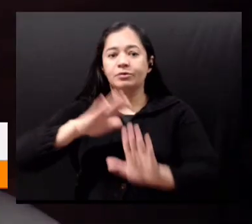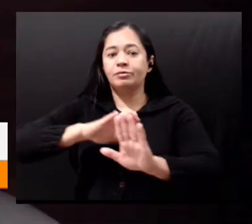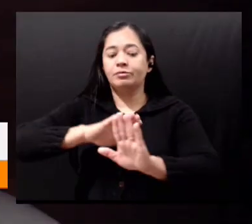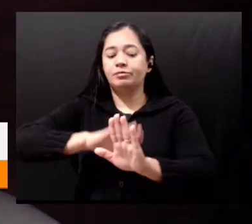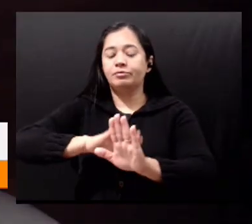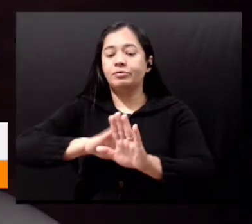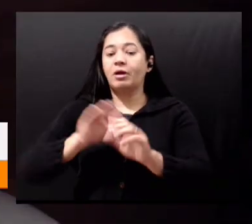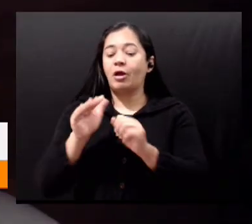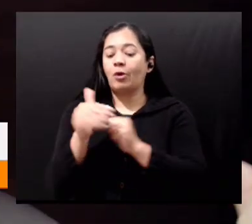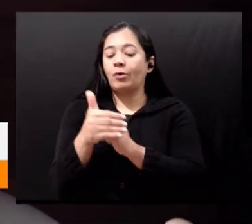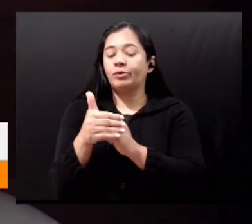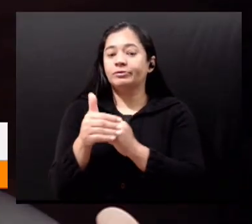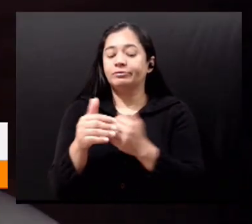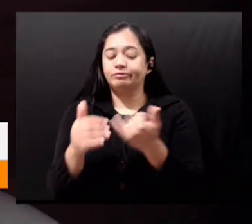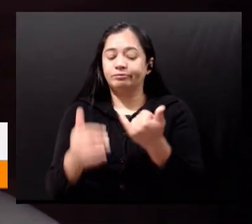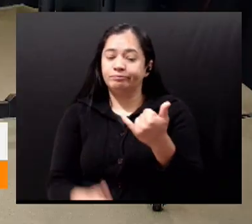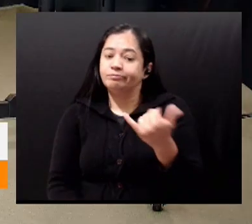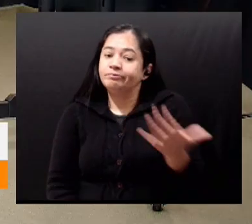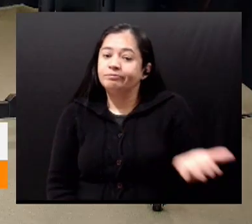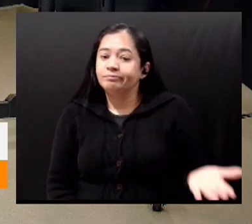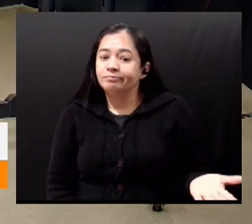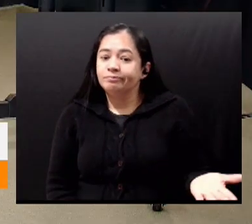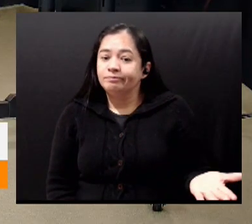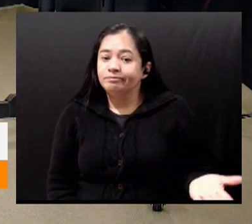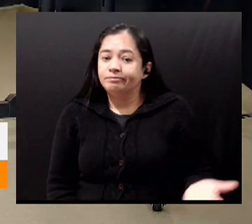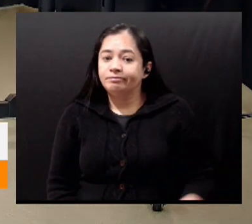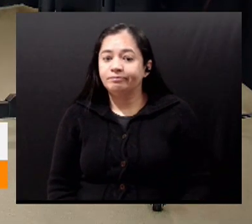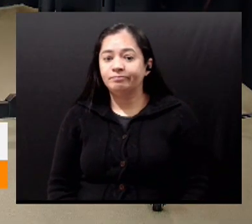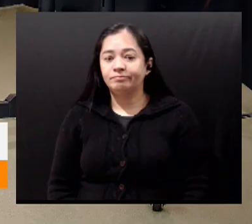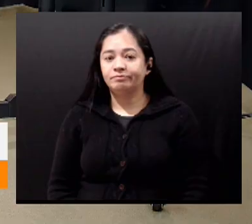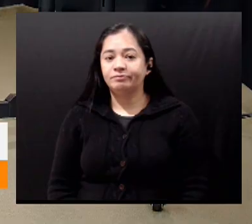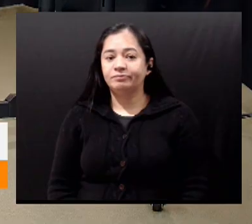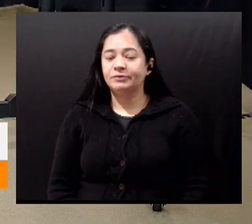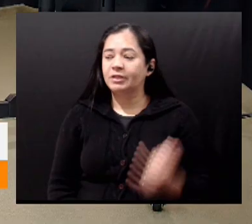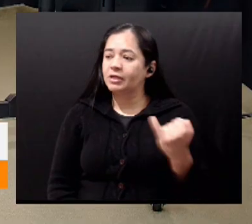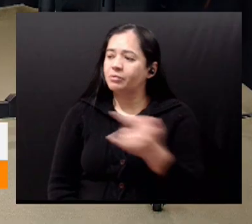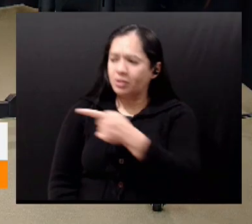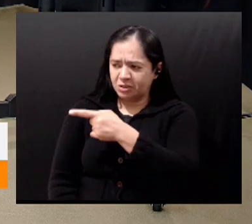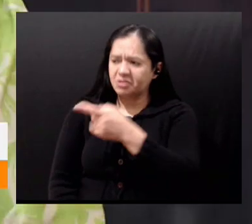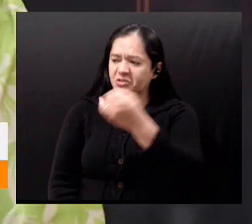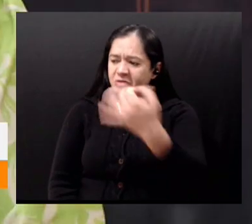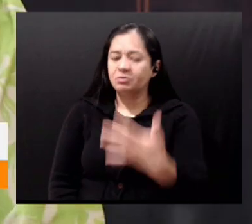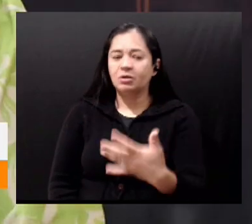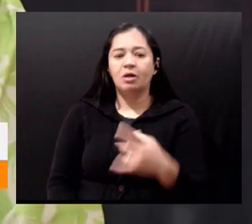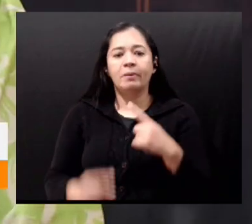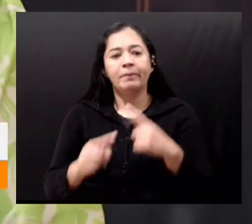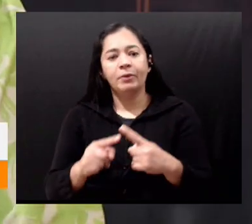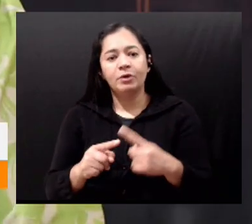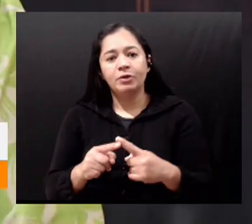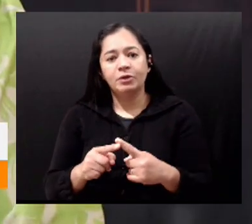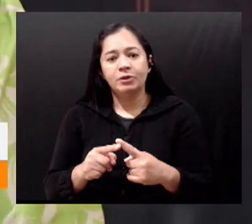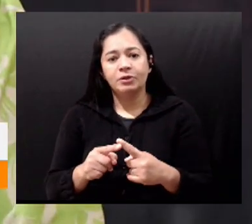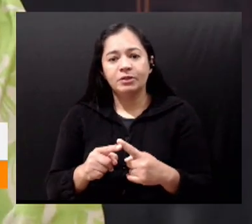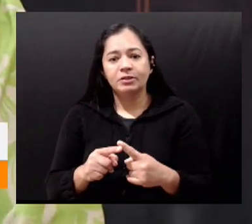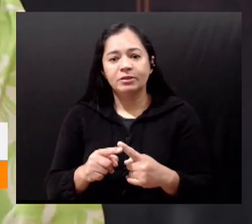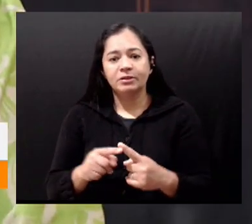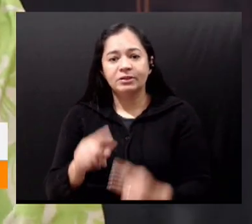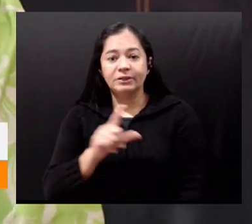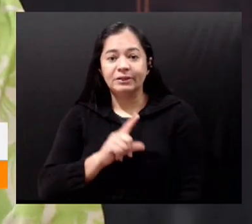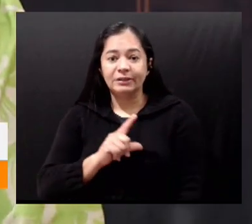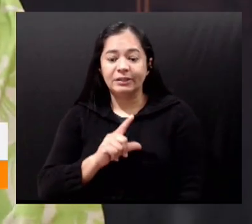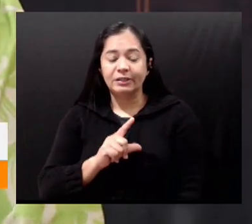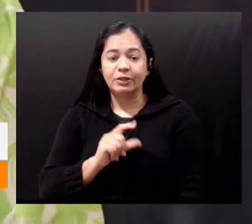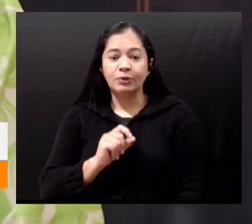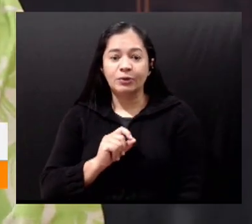Isso. E Yara, foi muito importante você ter falado isso, porque assim, existem adolescentes